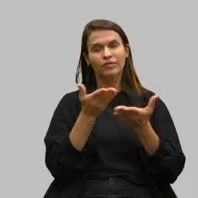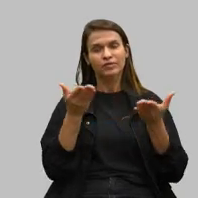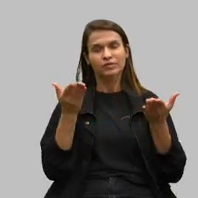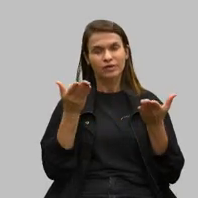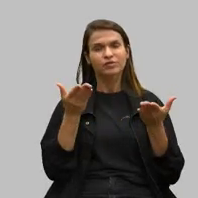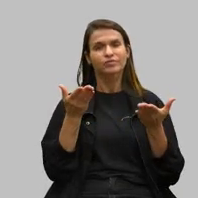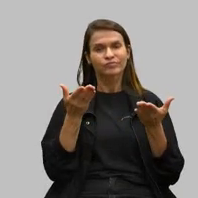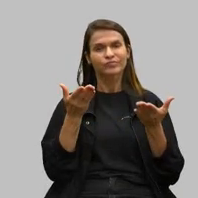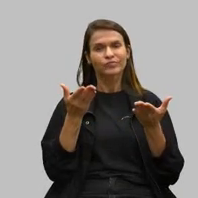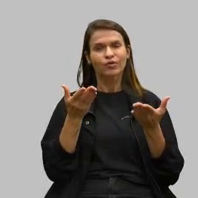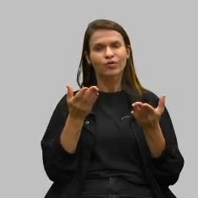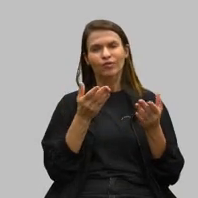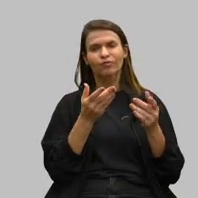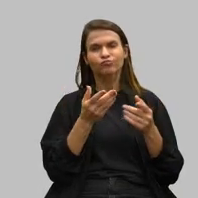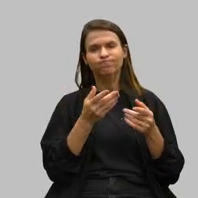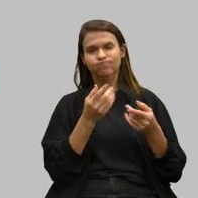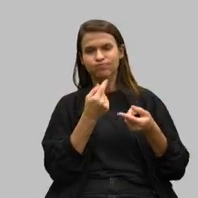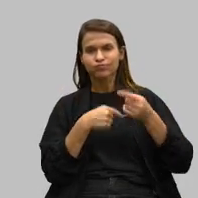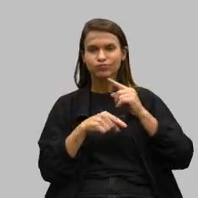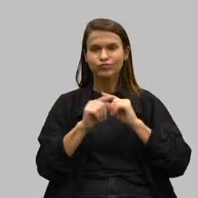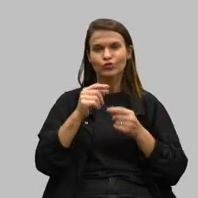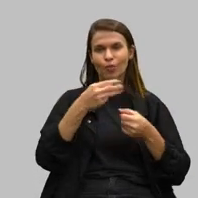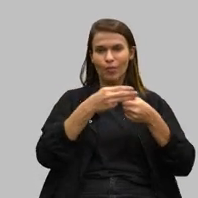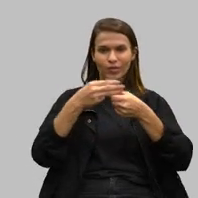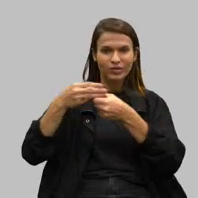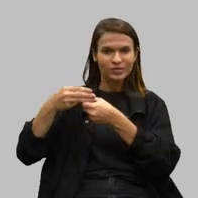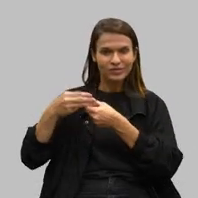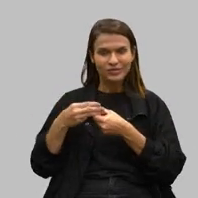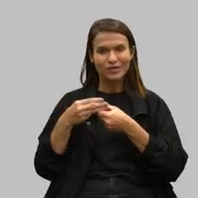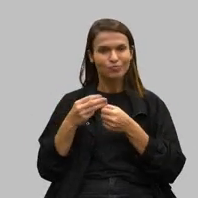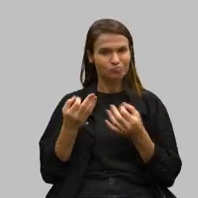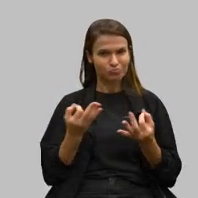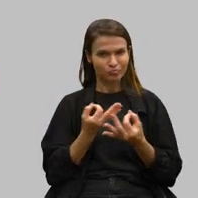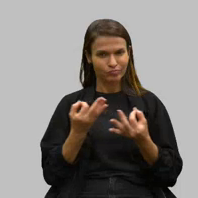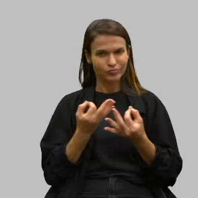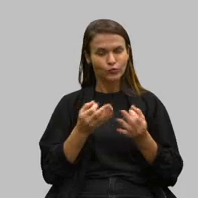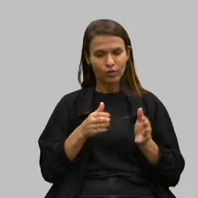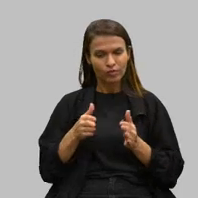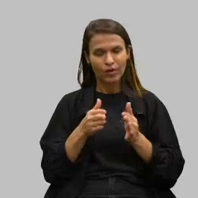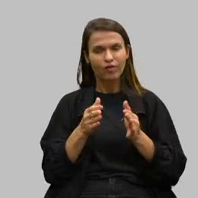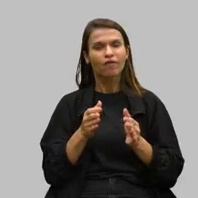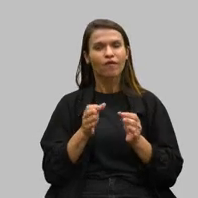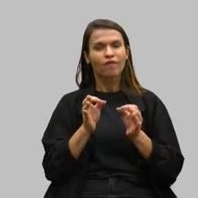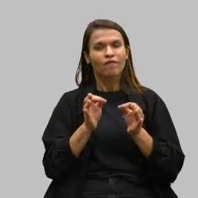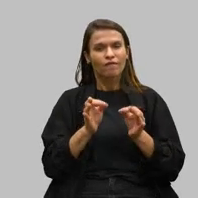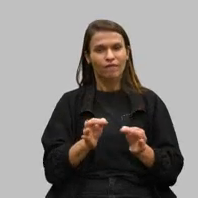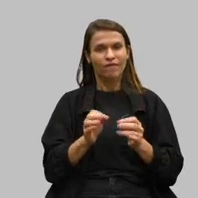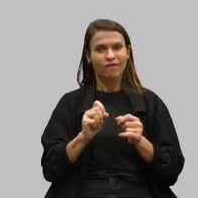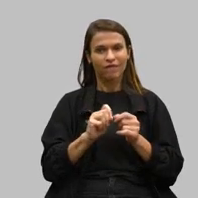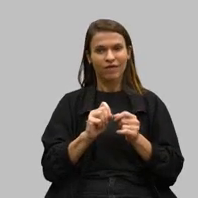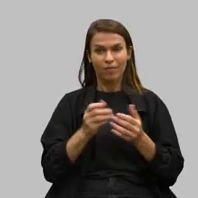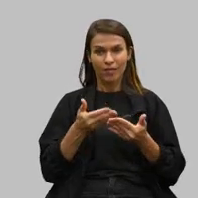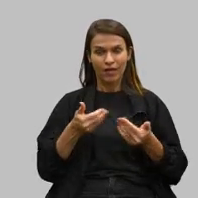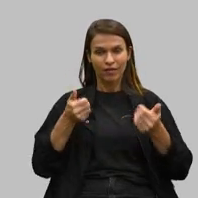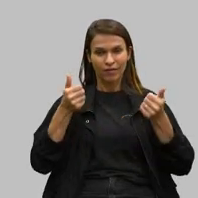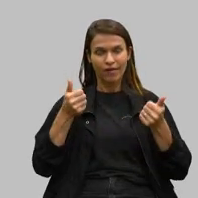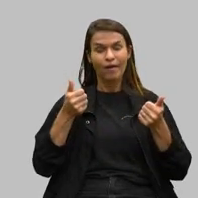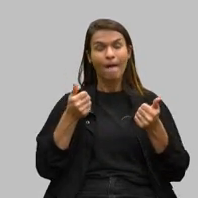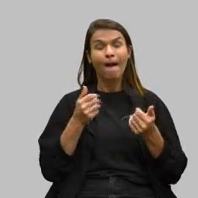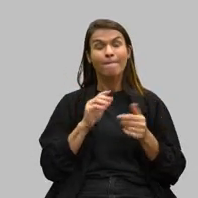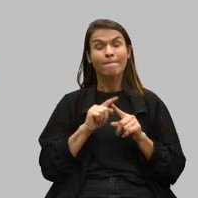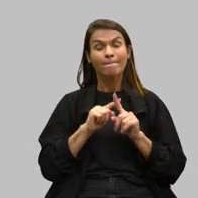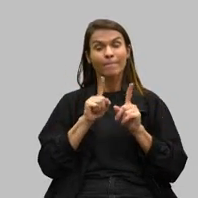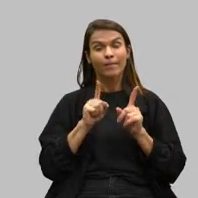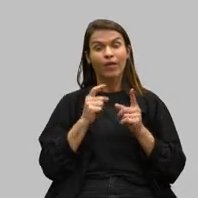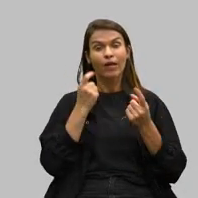todos os municípios como gestão plena. Isso é indiscutível, eu acho que o caminho é esse, e foi feito da melhor forma. Só que a minha preocupação